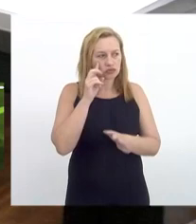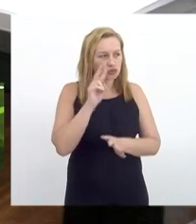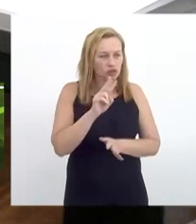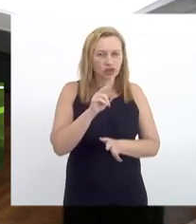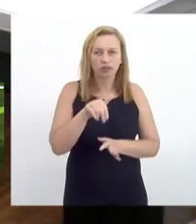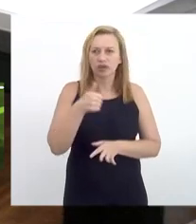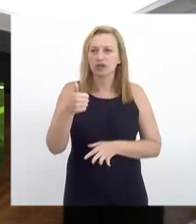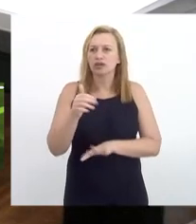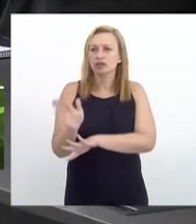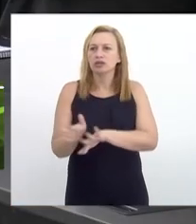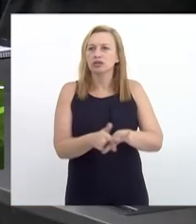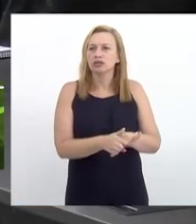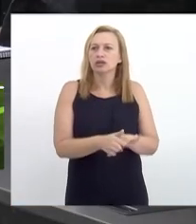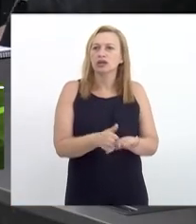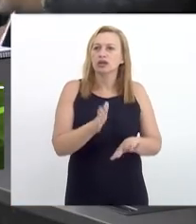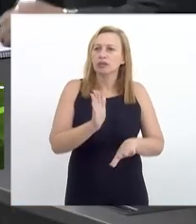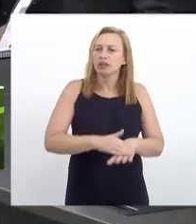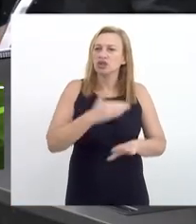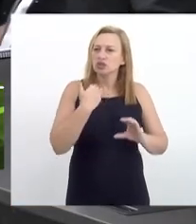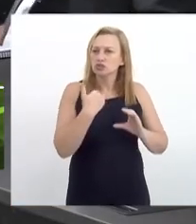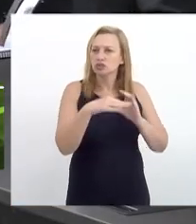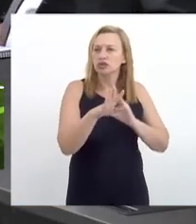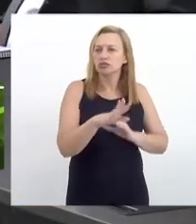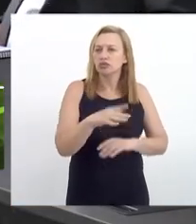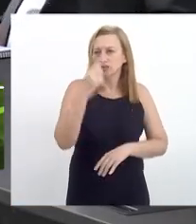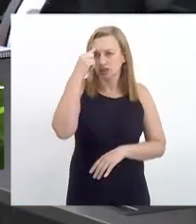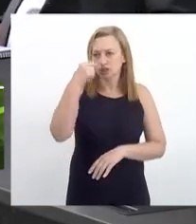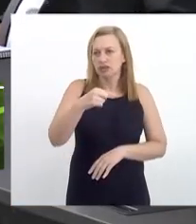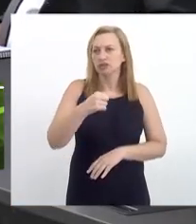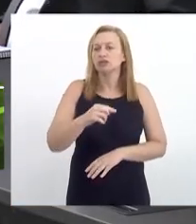mandando mais coisas para eles lá. Sim querido mas